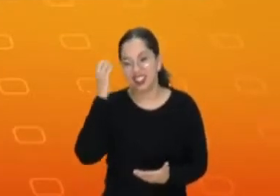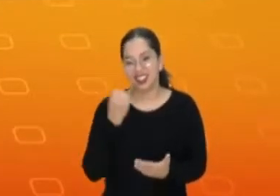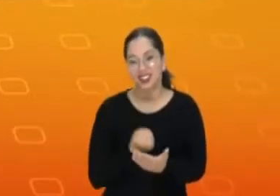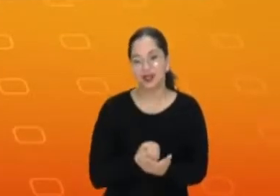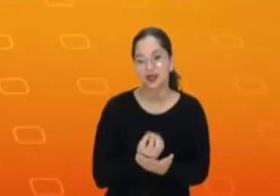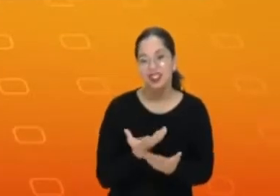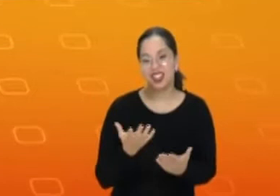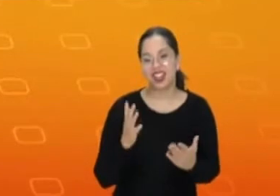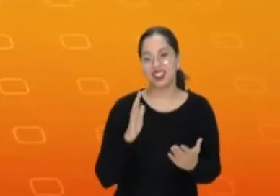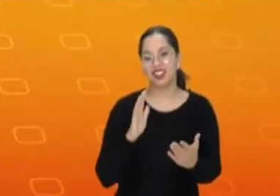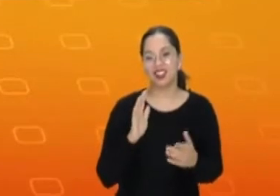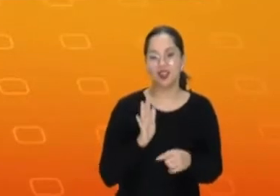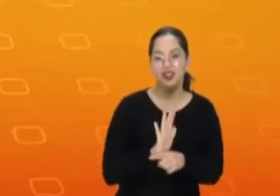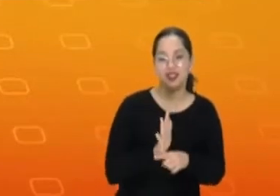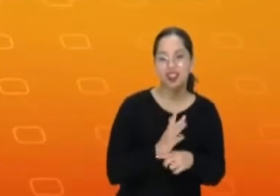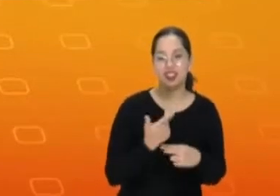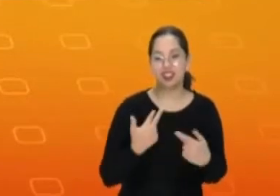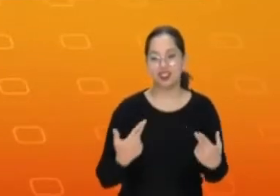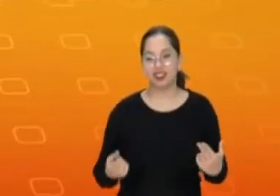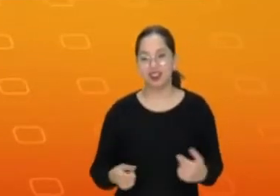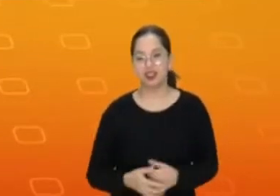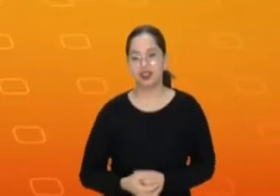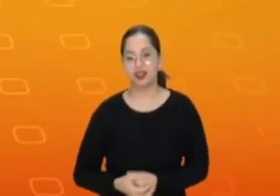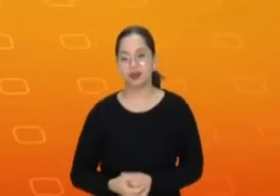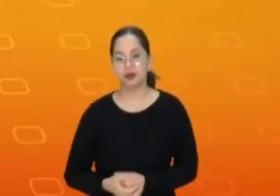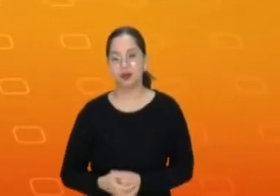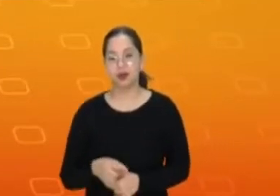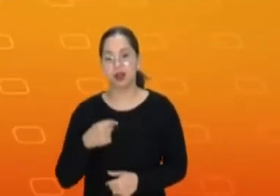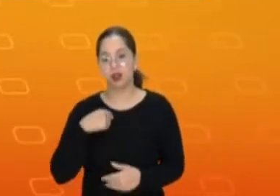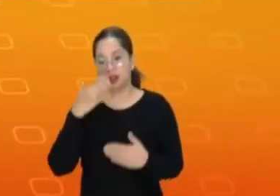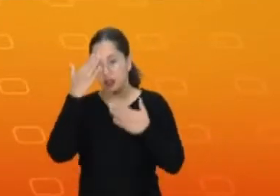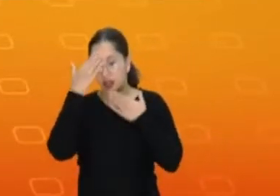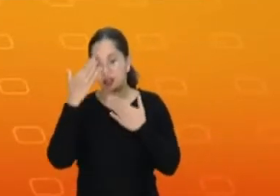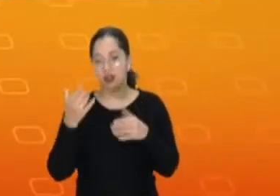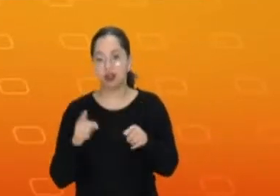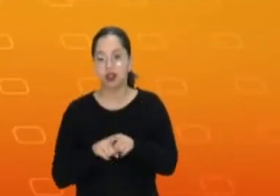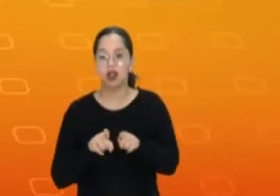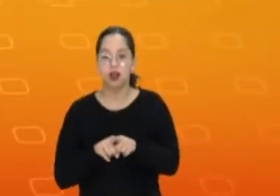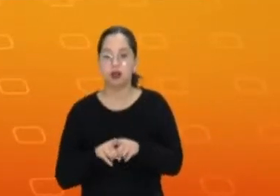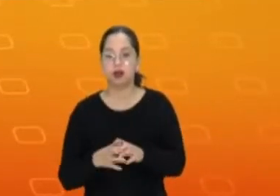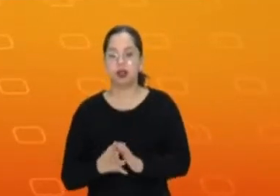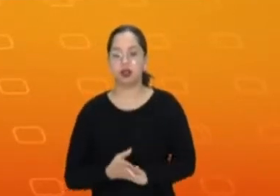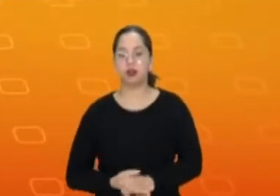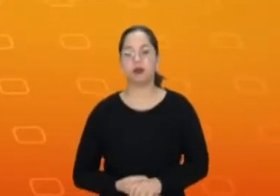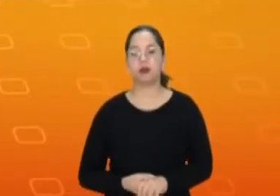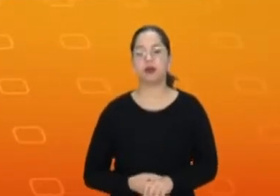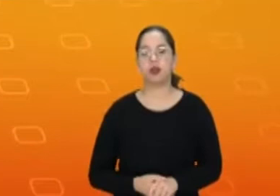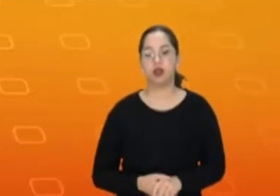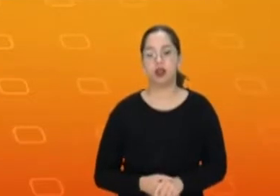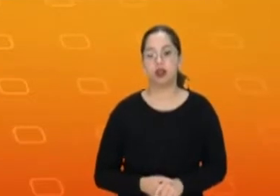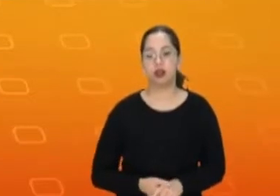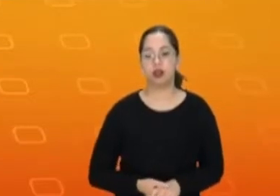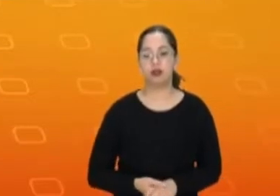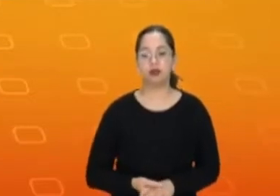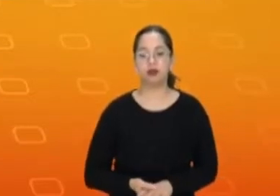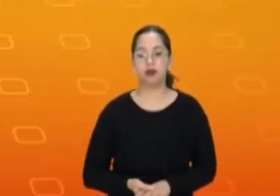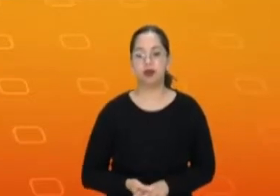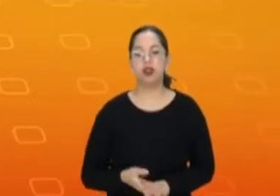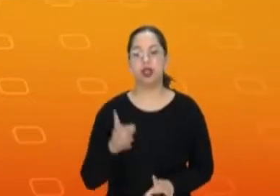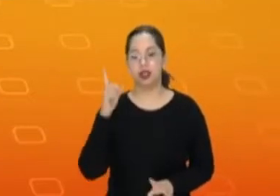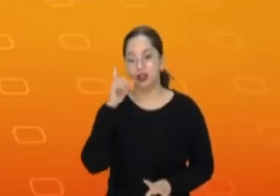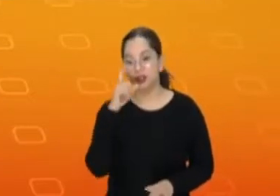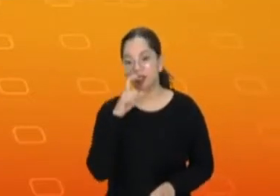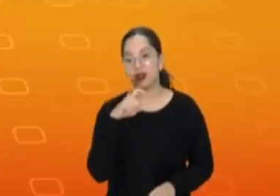Eu agradeço o espaço para poder falar um pouco disso. Eu acho que eu não sei os colegas que estão aqui, mas é um desafio